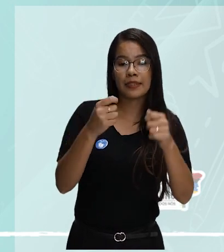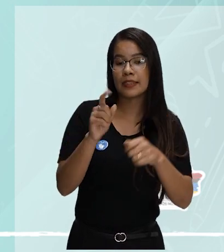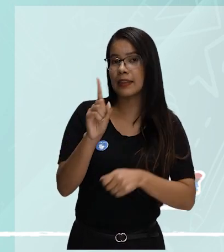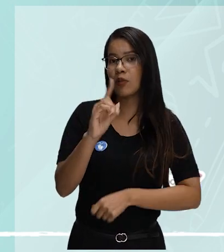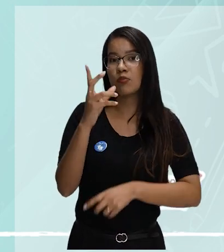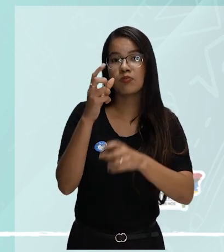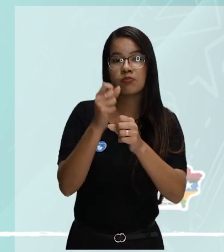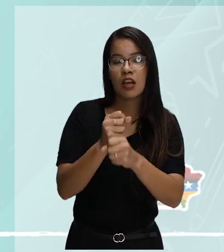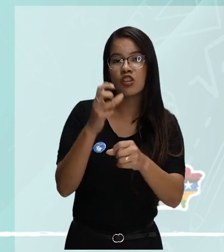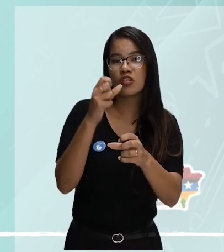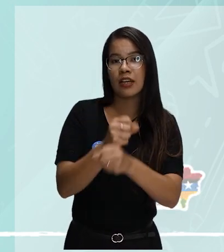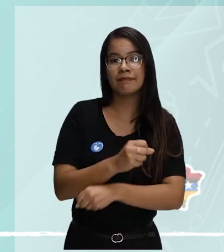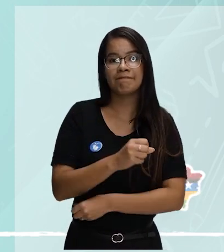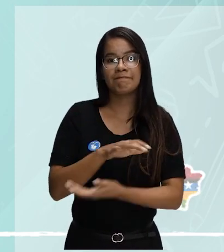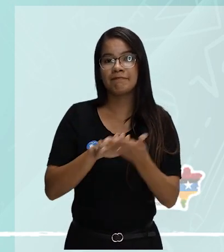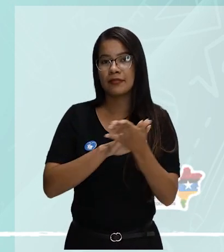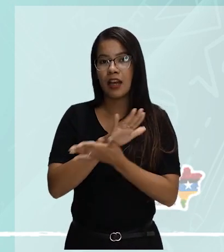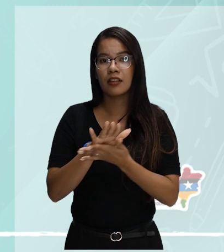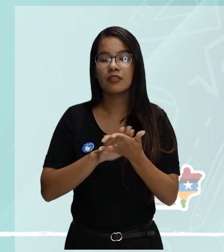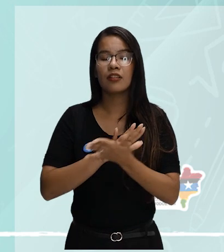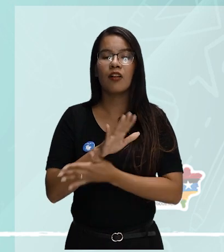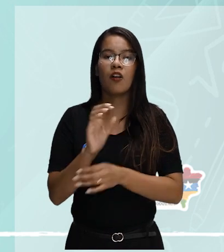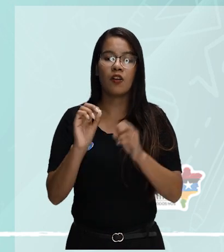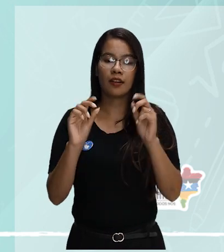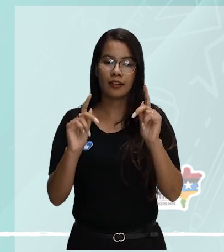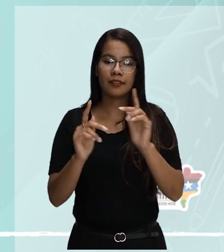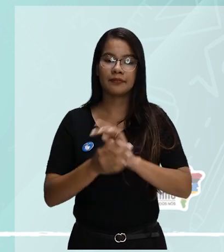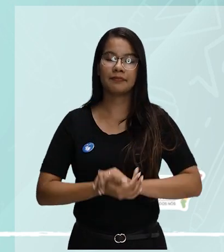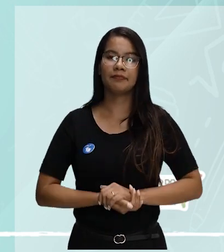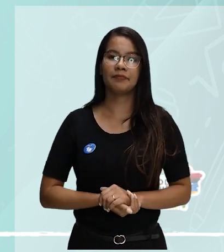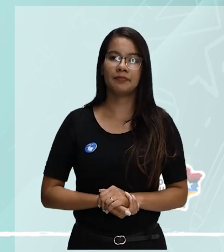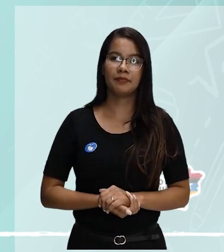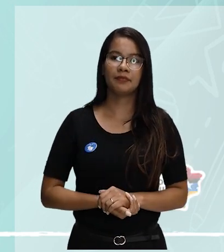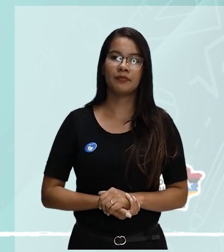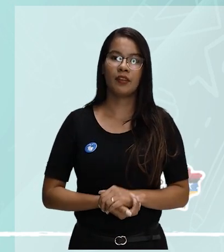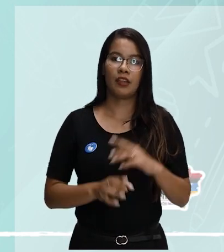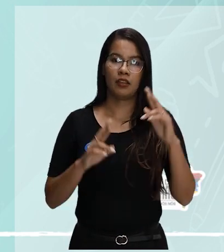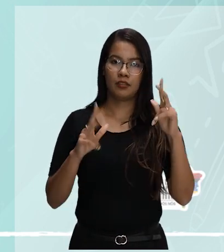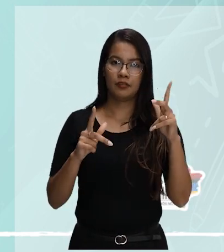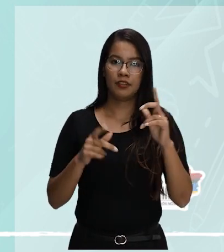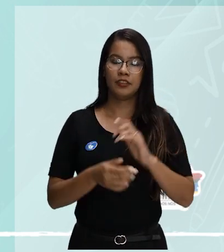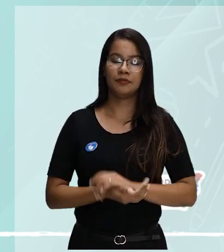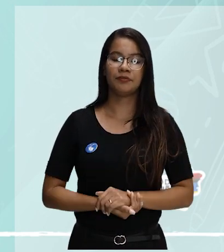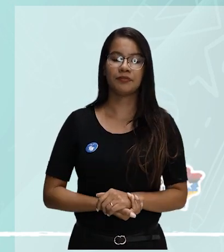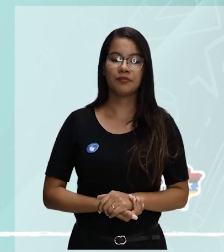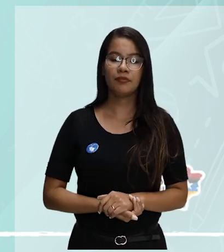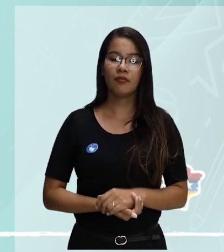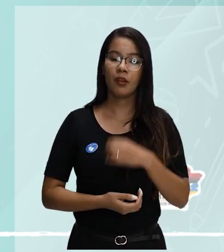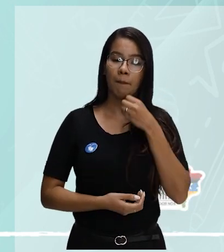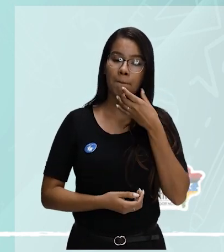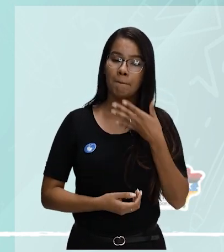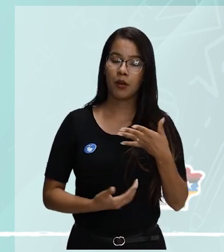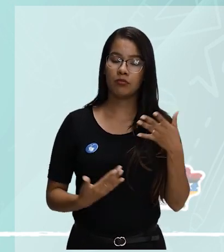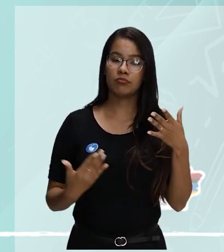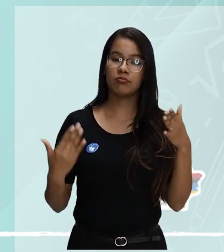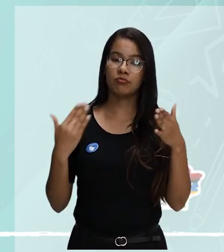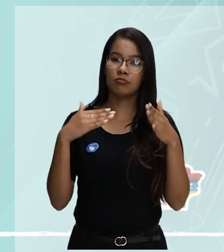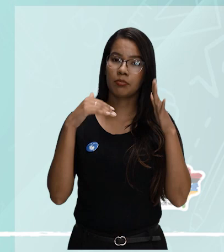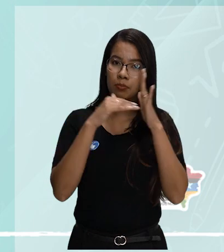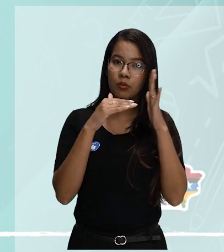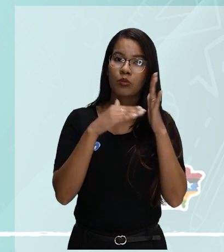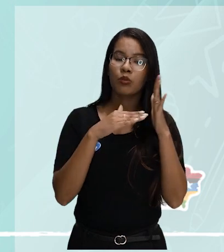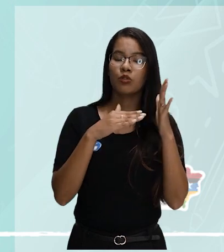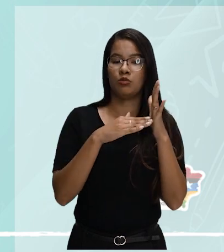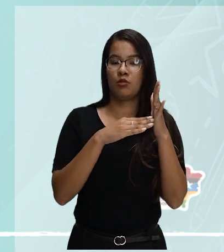aqui. Certo? Aí a função é dita sobrejetora. São critérios diferentes. Bom, por último,